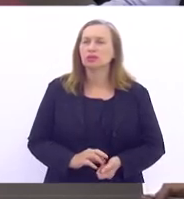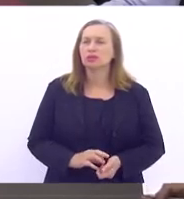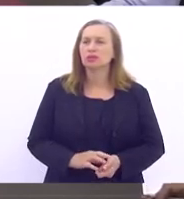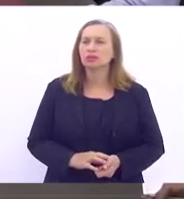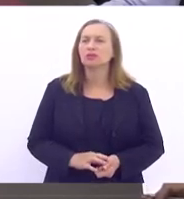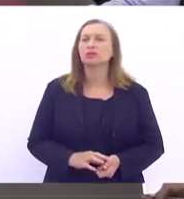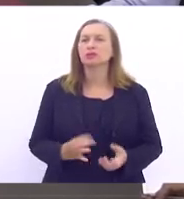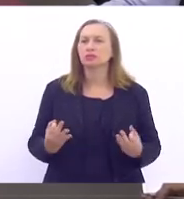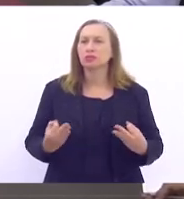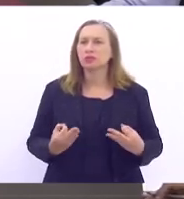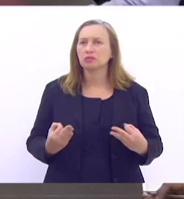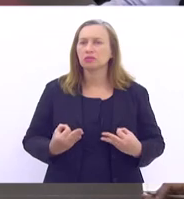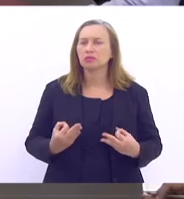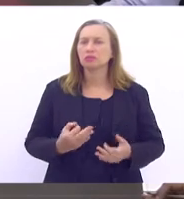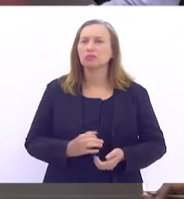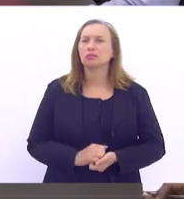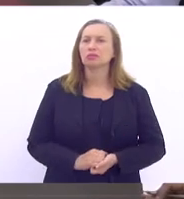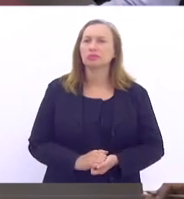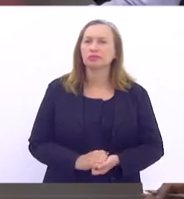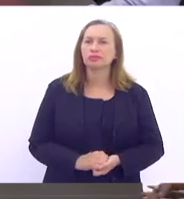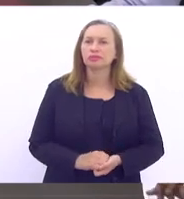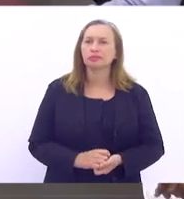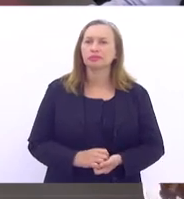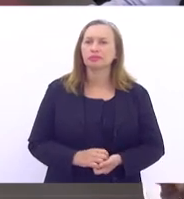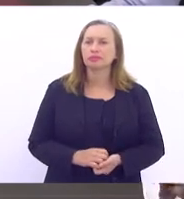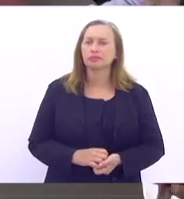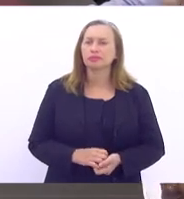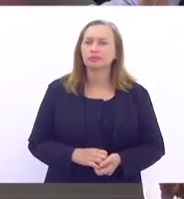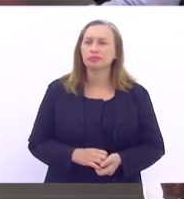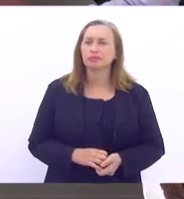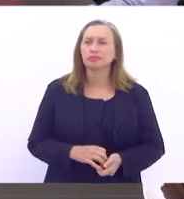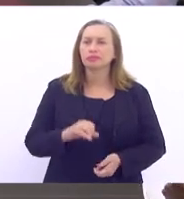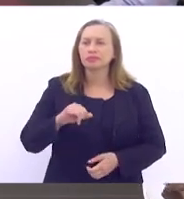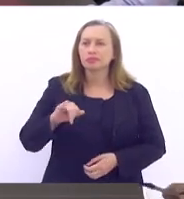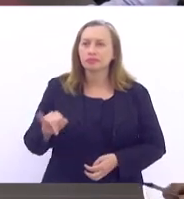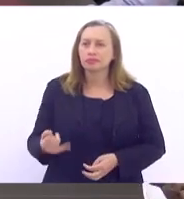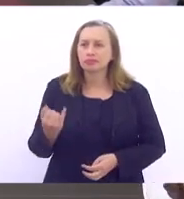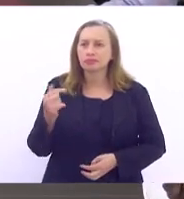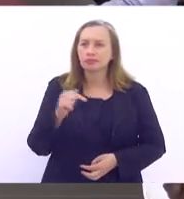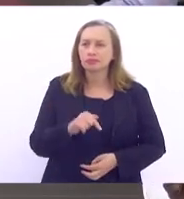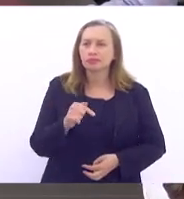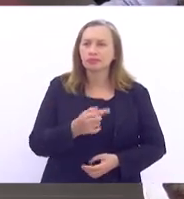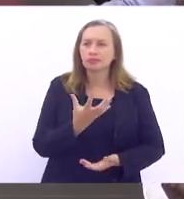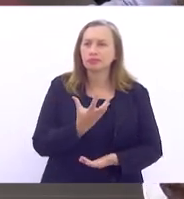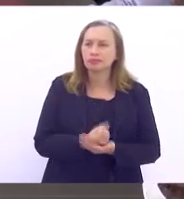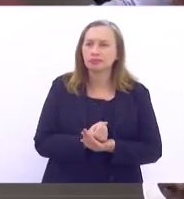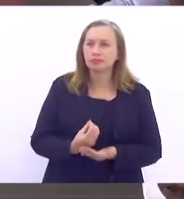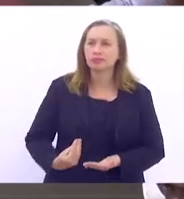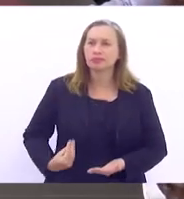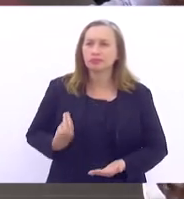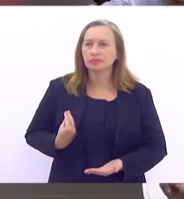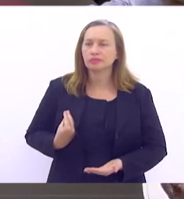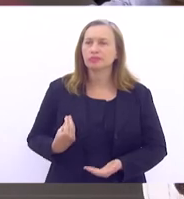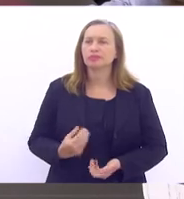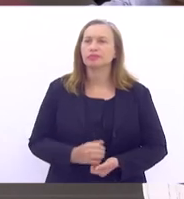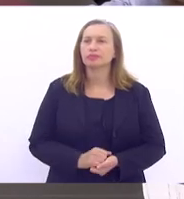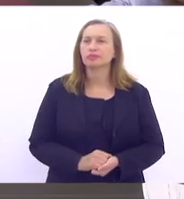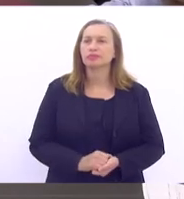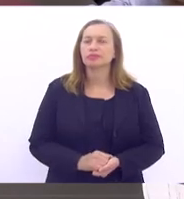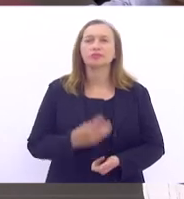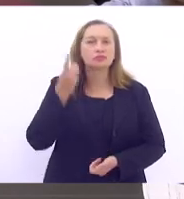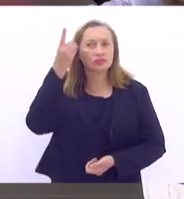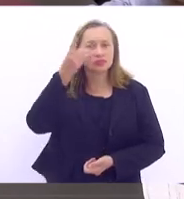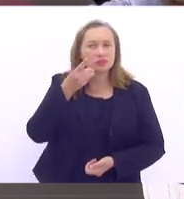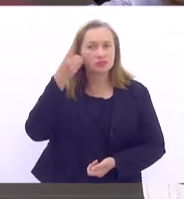Ah, perfeito, perfeito. Obrigado. Aproveitar o ensejo aqui para registrar a presença nobre do